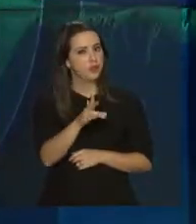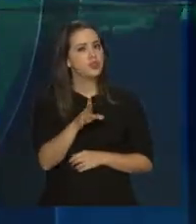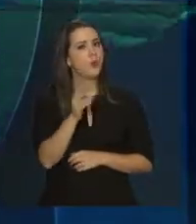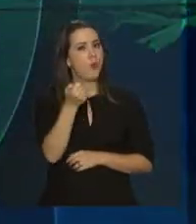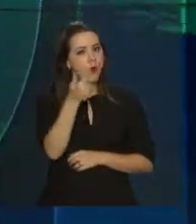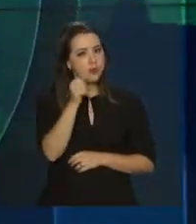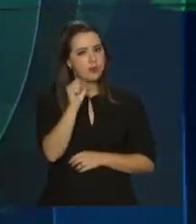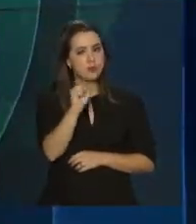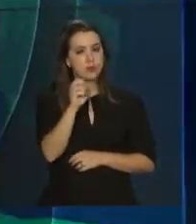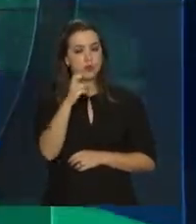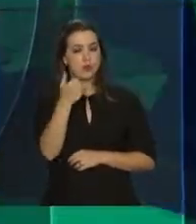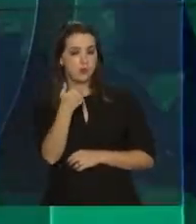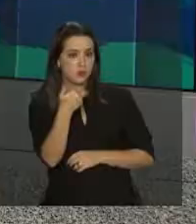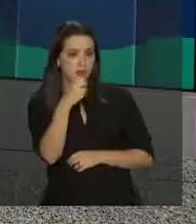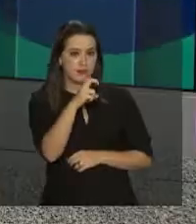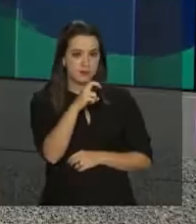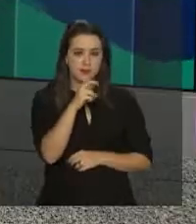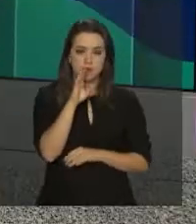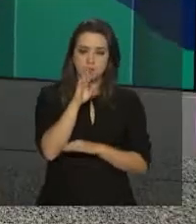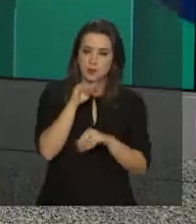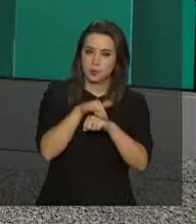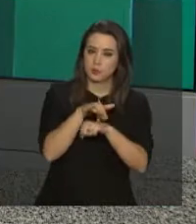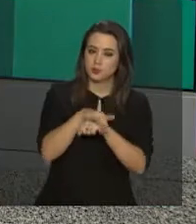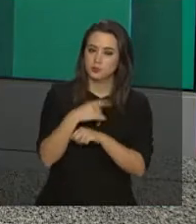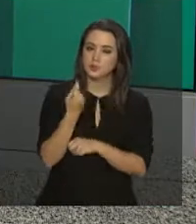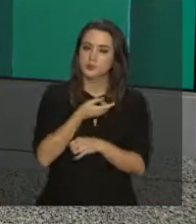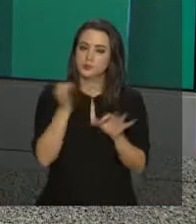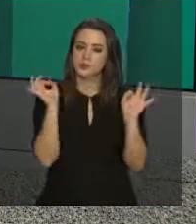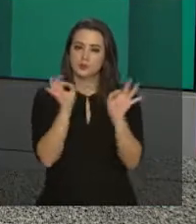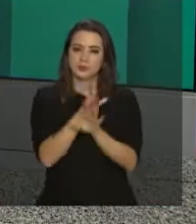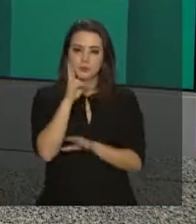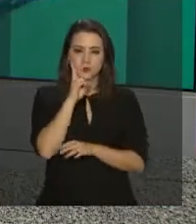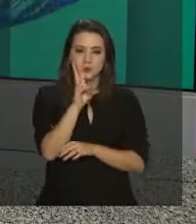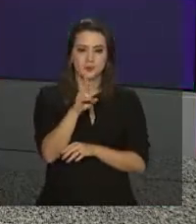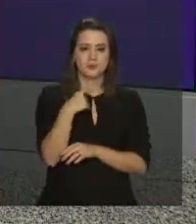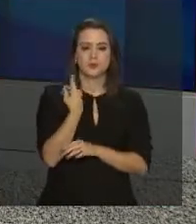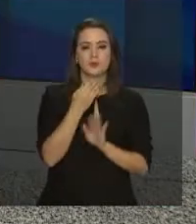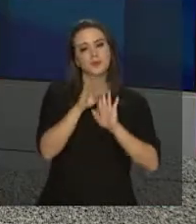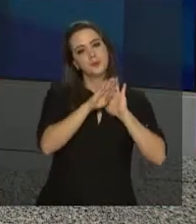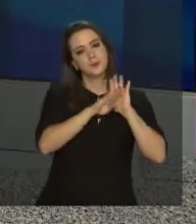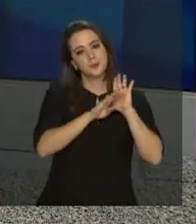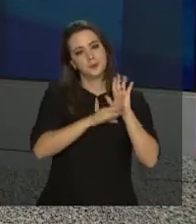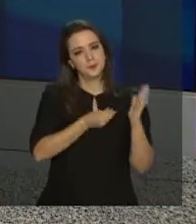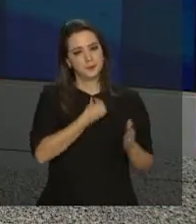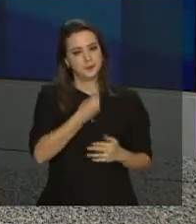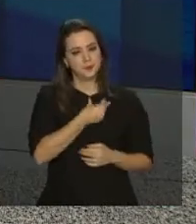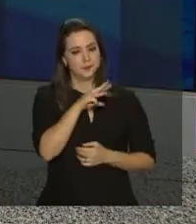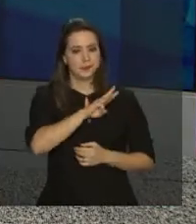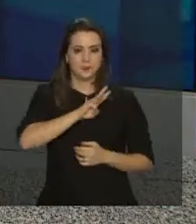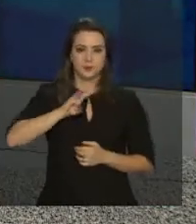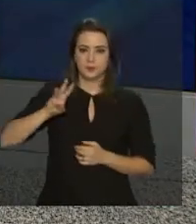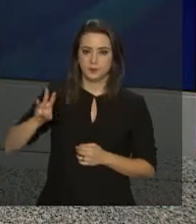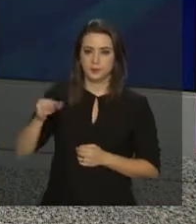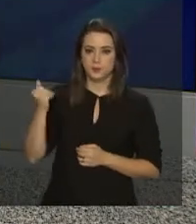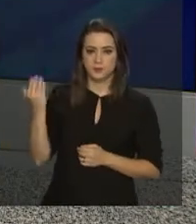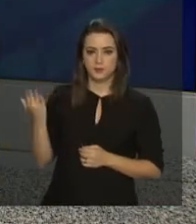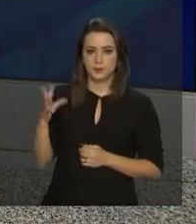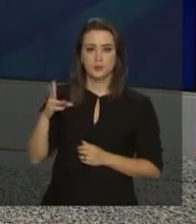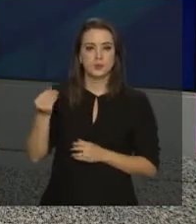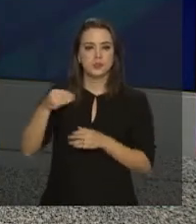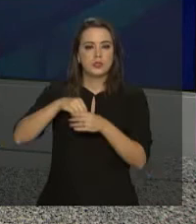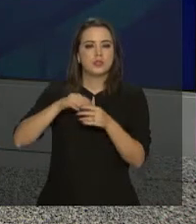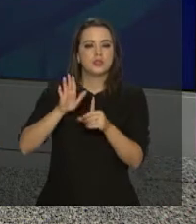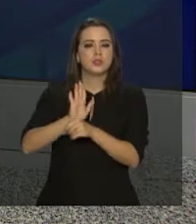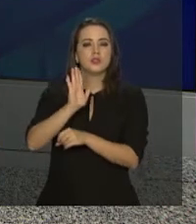pouco às 8 e 15 ea gente fica por aqui você acompanha nossa programação ao vivo pelo site da nbr e